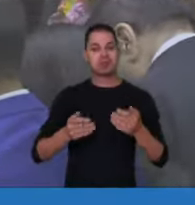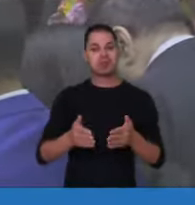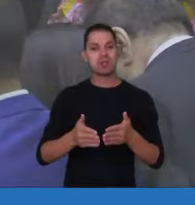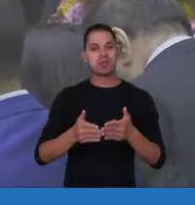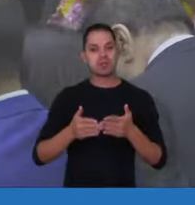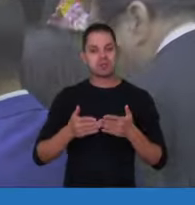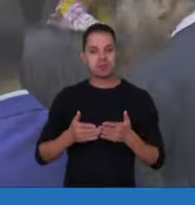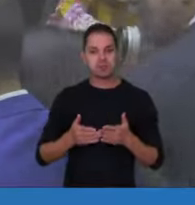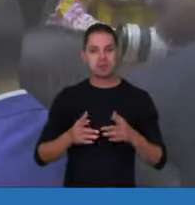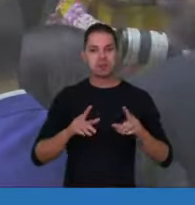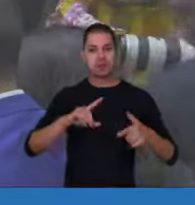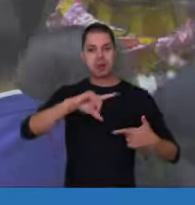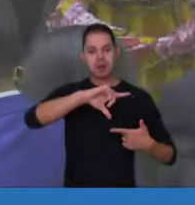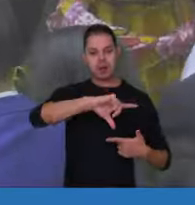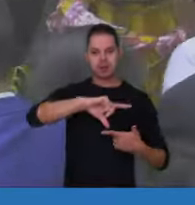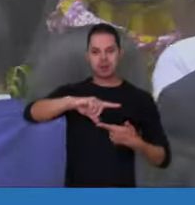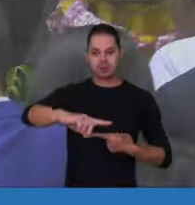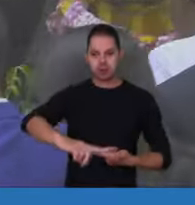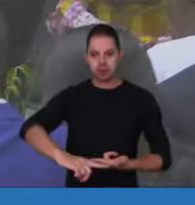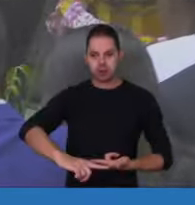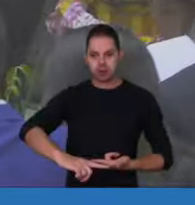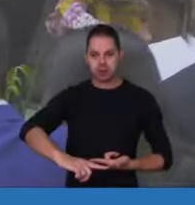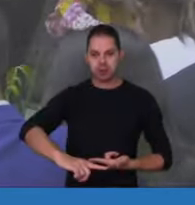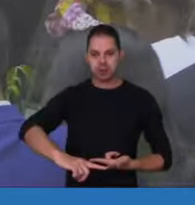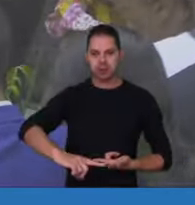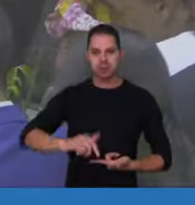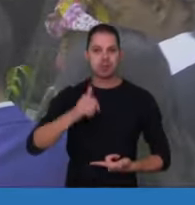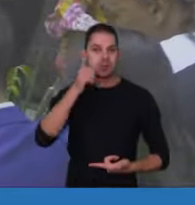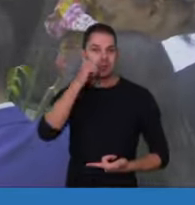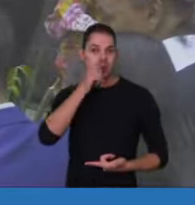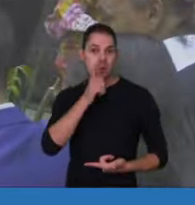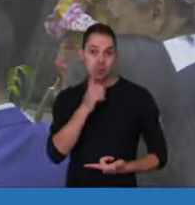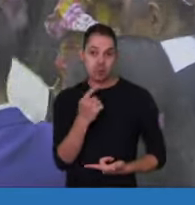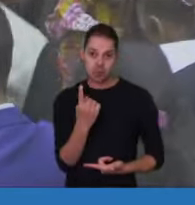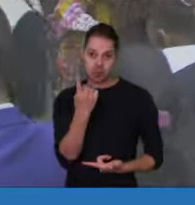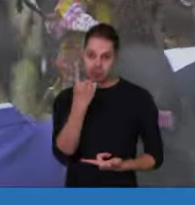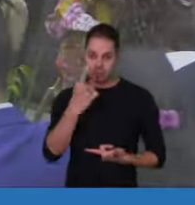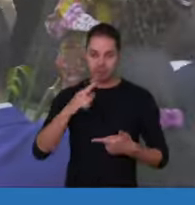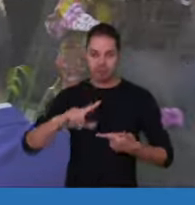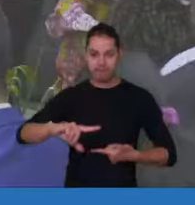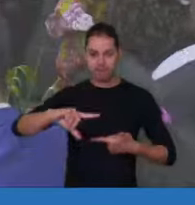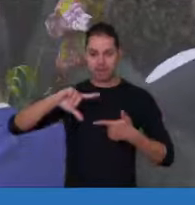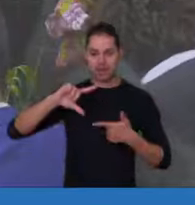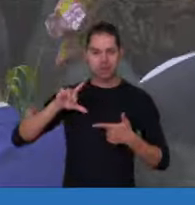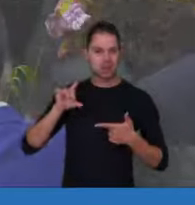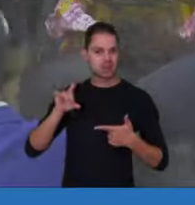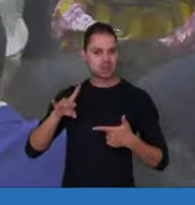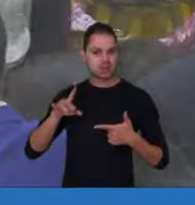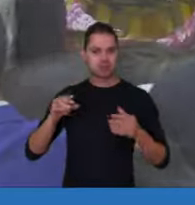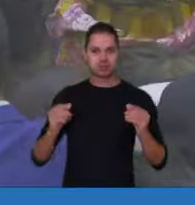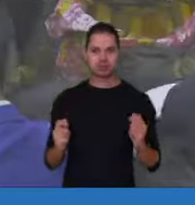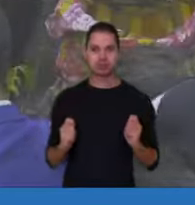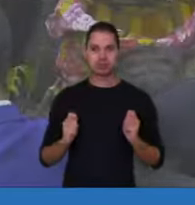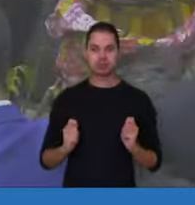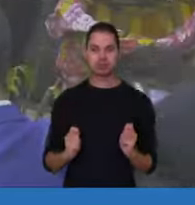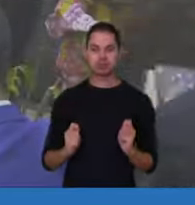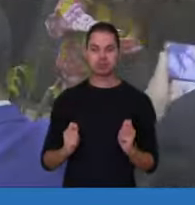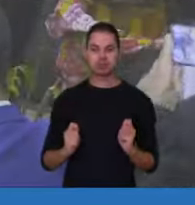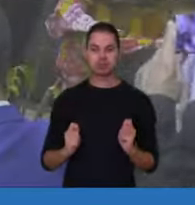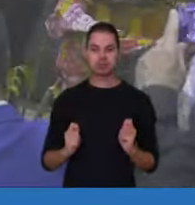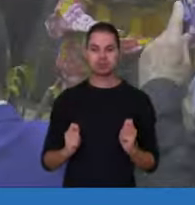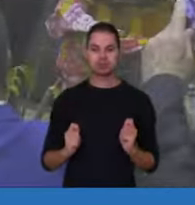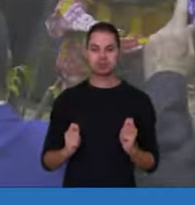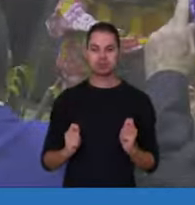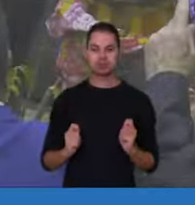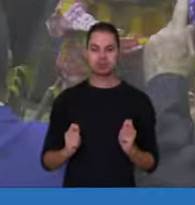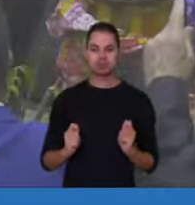as placas no chão, só ficar a Maria com a placa na mão, por gentileza. Coloquem na frente de vocês, cada uma na frente.